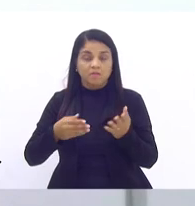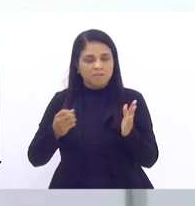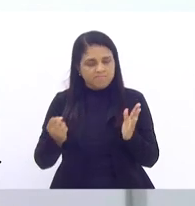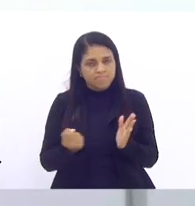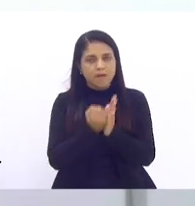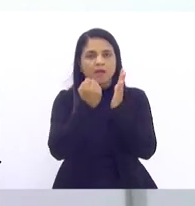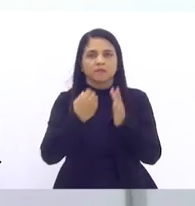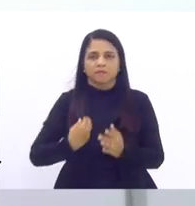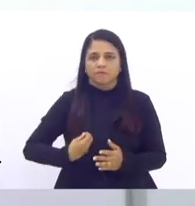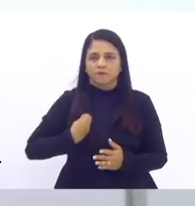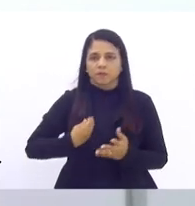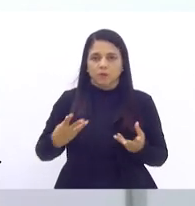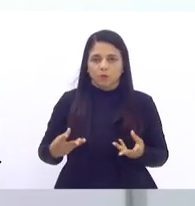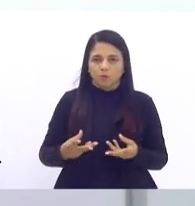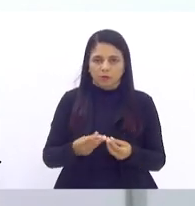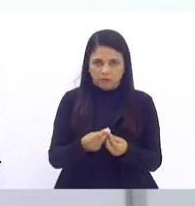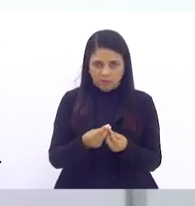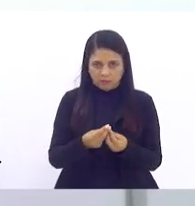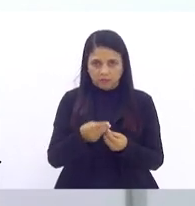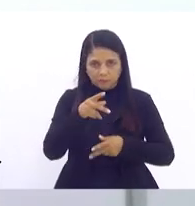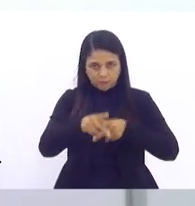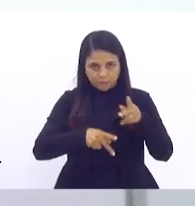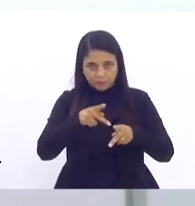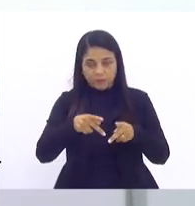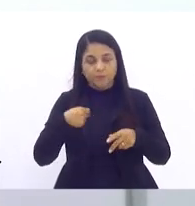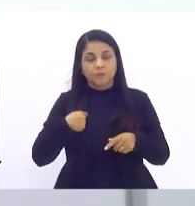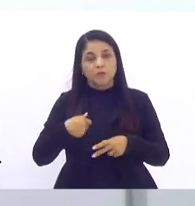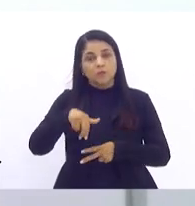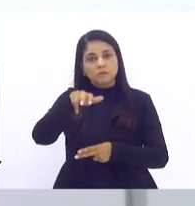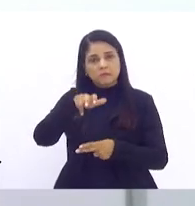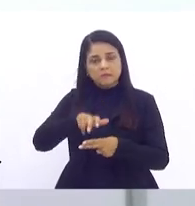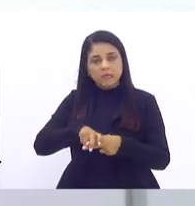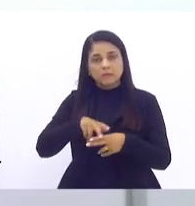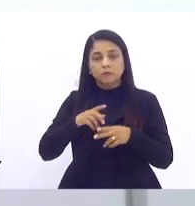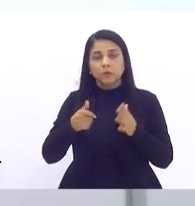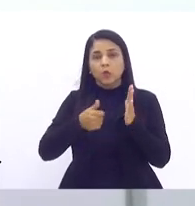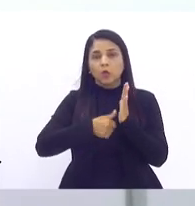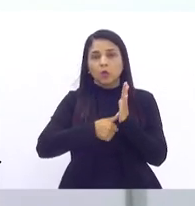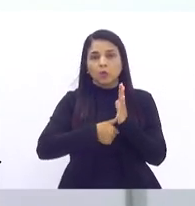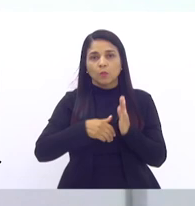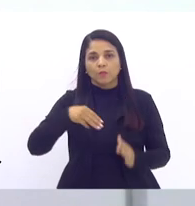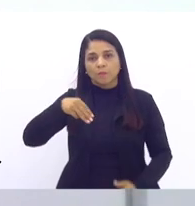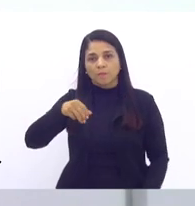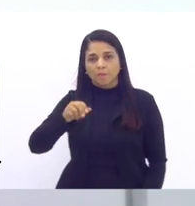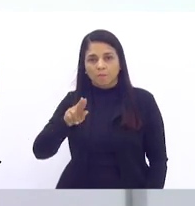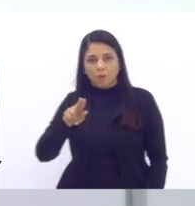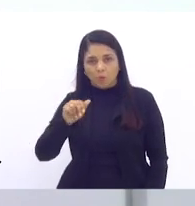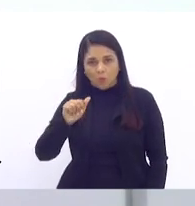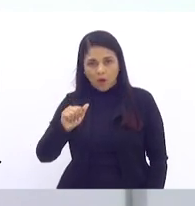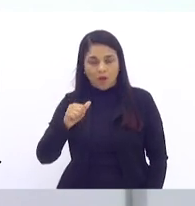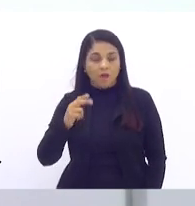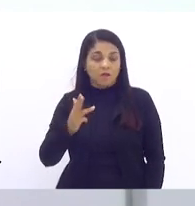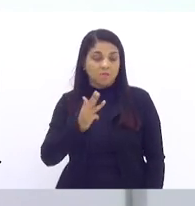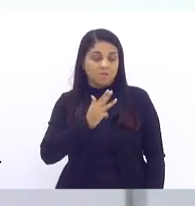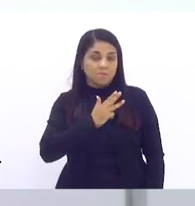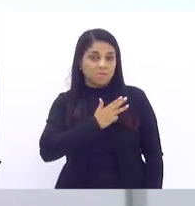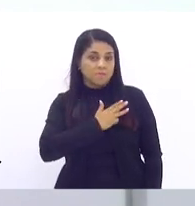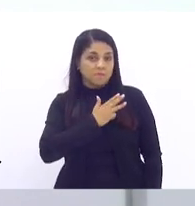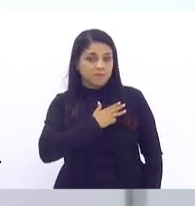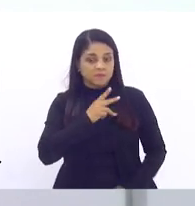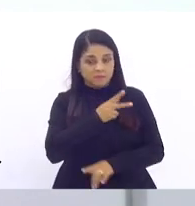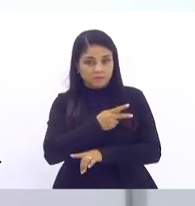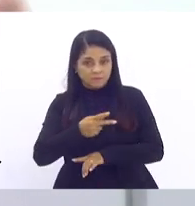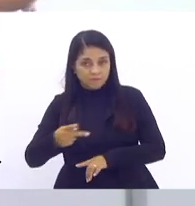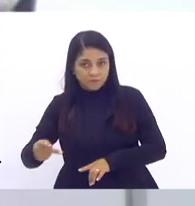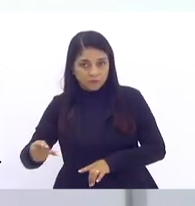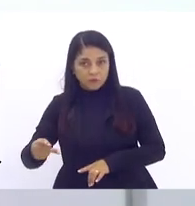como auxiliar falou aqui eu estivesse Sentado lá no Clube Mauá quando então presidente Lula esteve lá em São Gonçalo